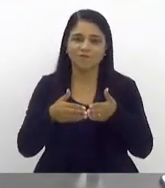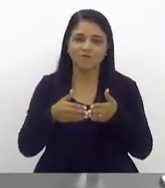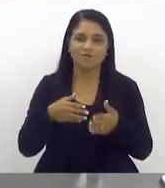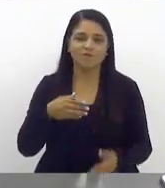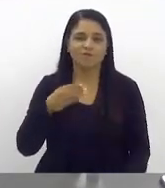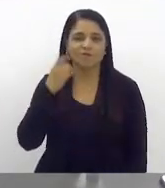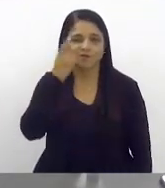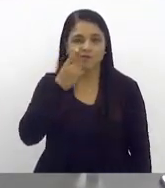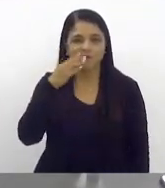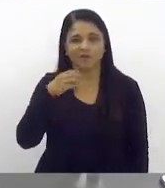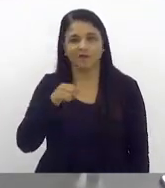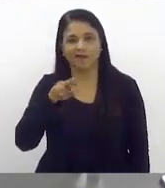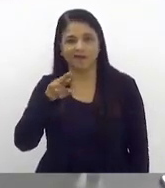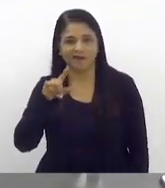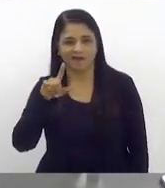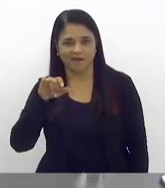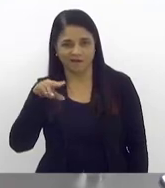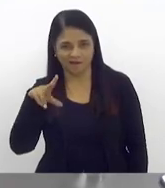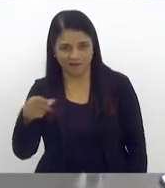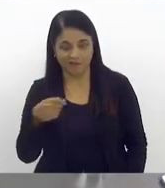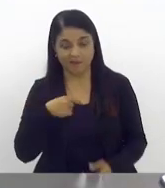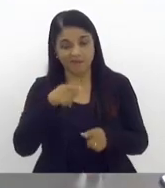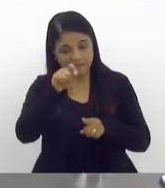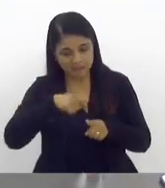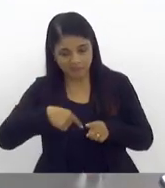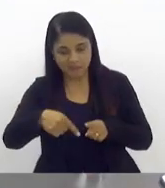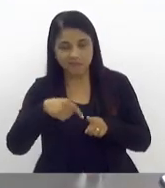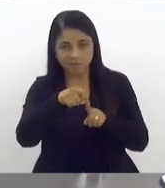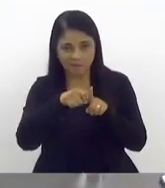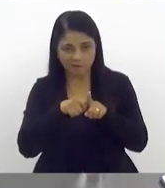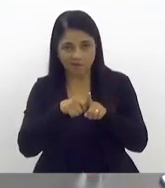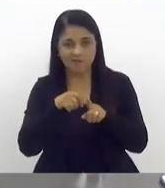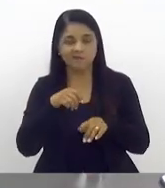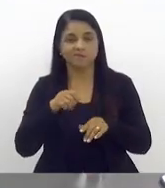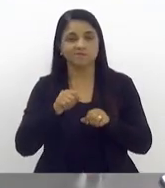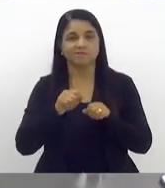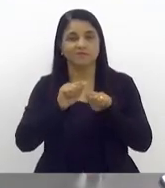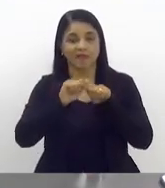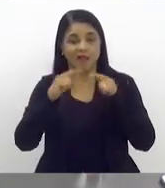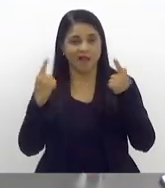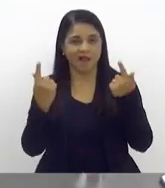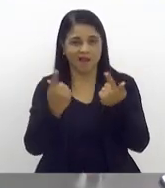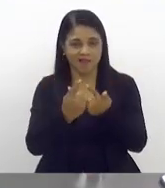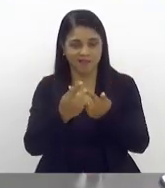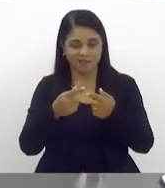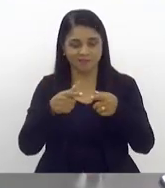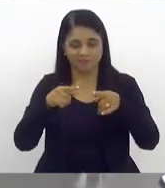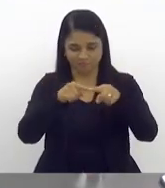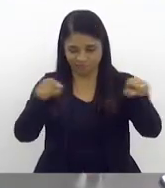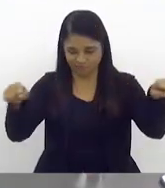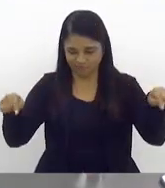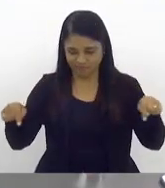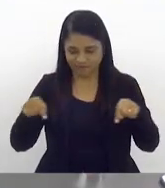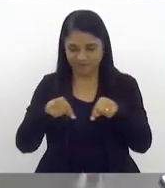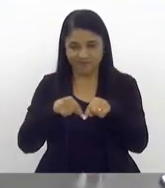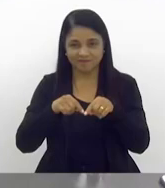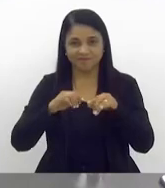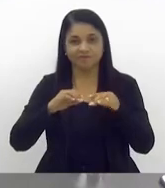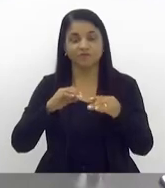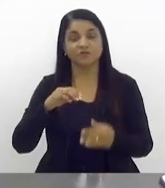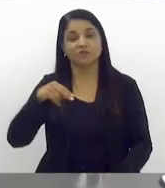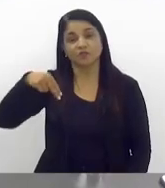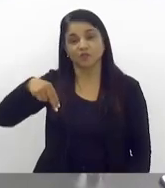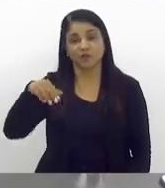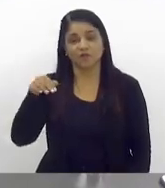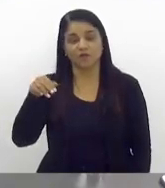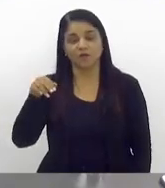BNH. Ainda esse mês, a Alerge vai jogar num campo em Nova Iguaçu. Vai ter tanta torcida que eu